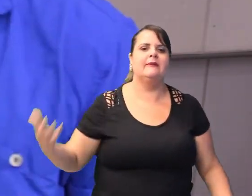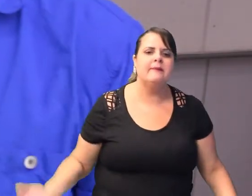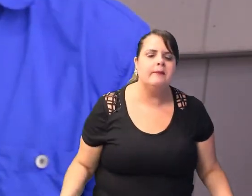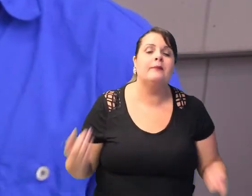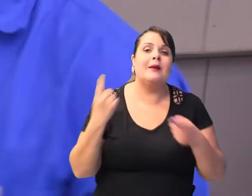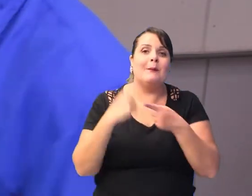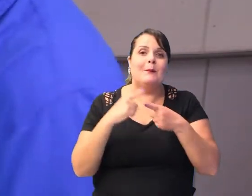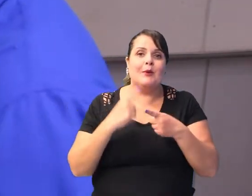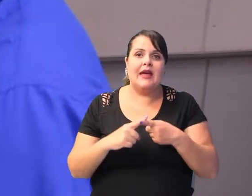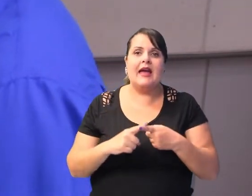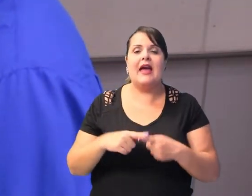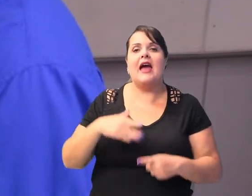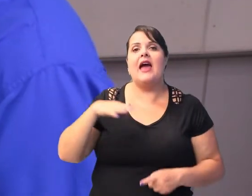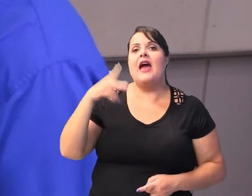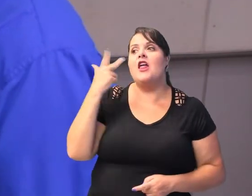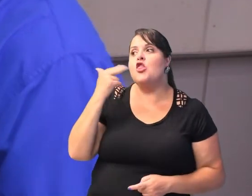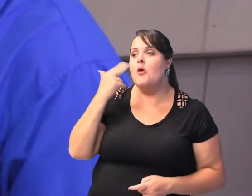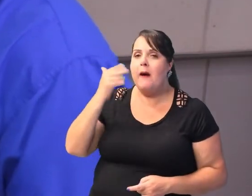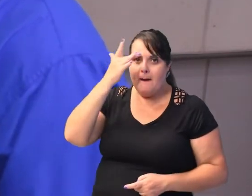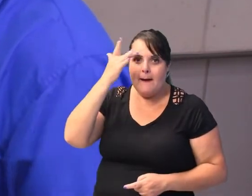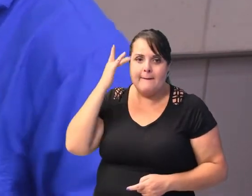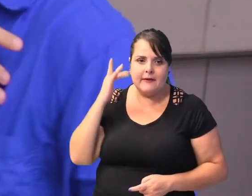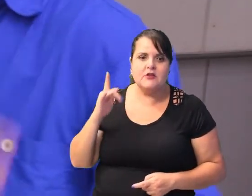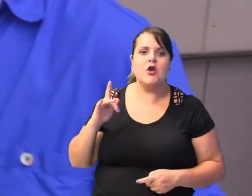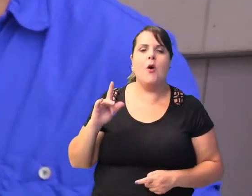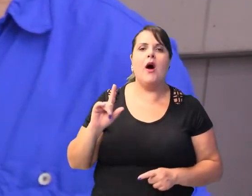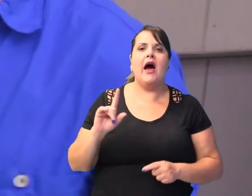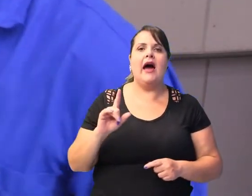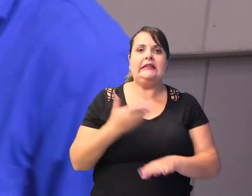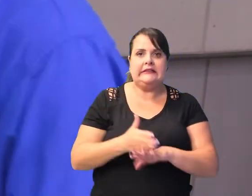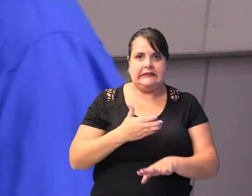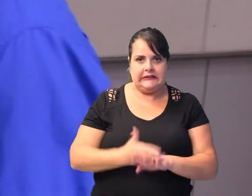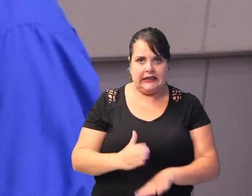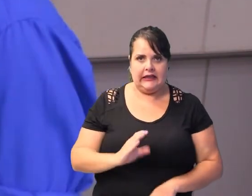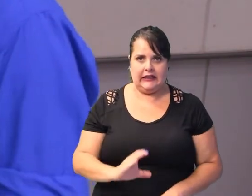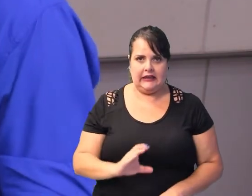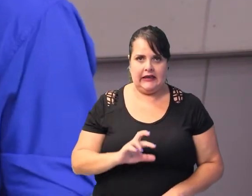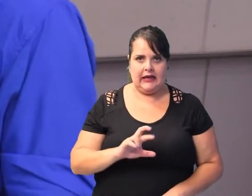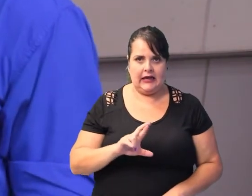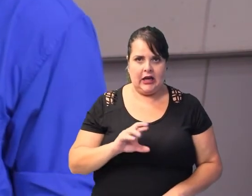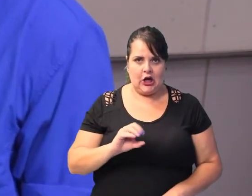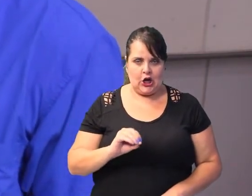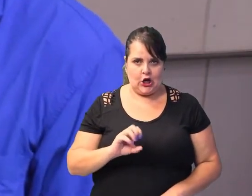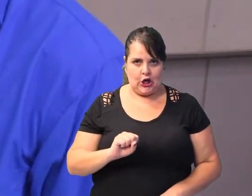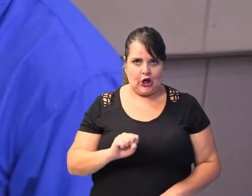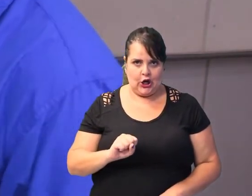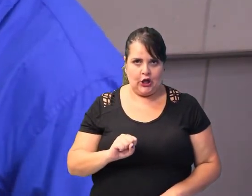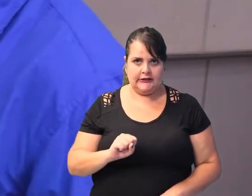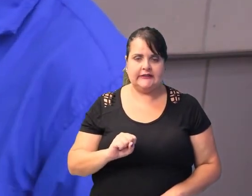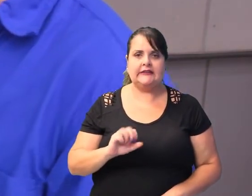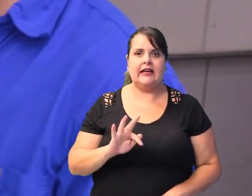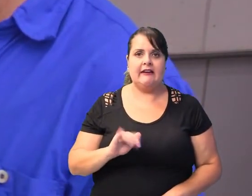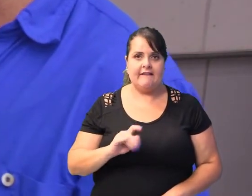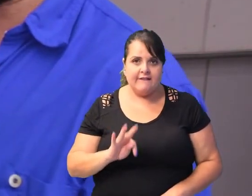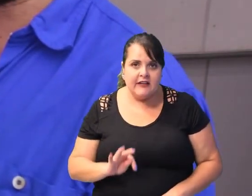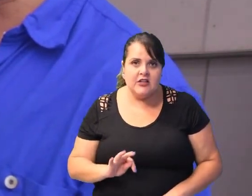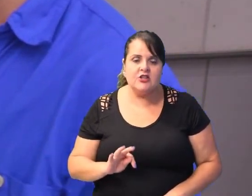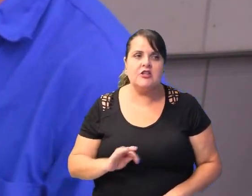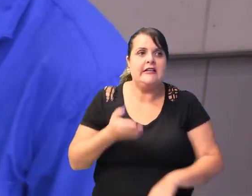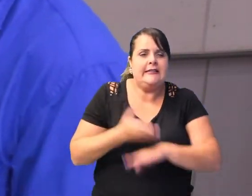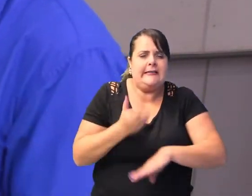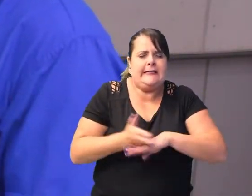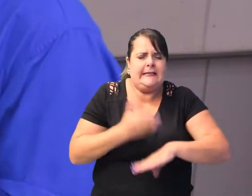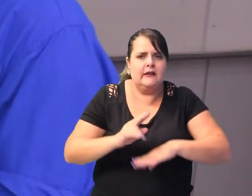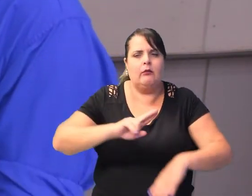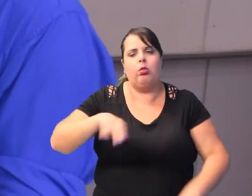muito comum para quem fazem mt o crochê enem se joga que a pessoa tá muito jovem casal se eu falei meu